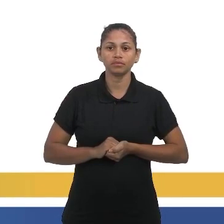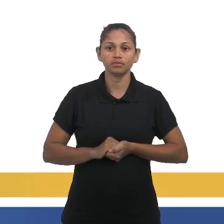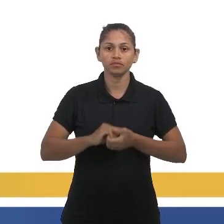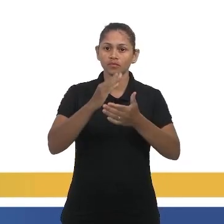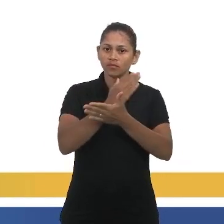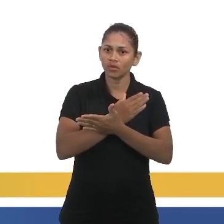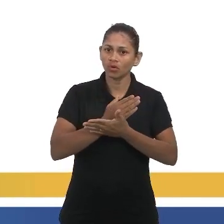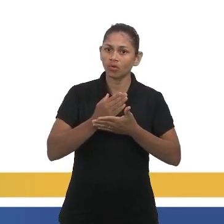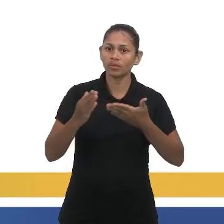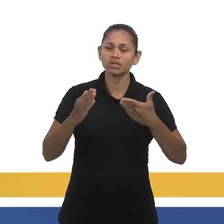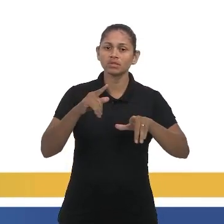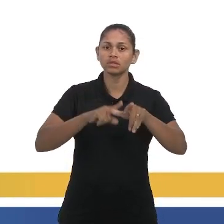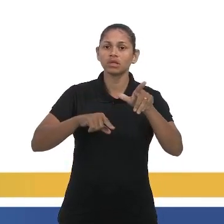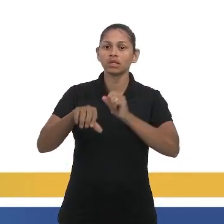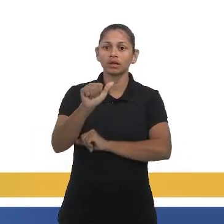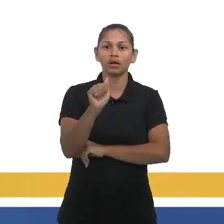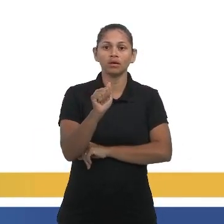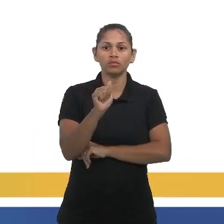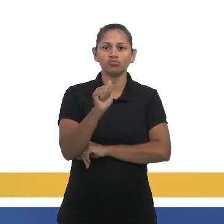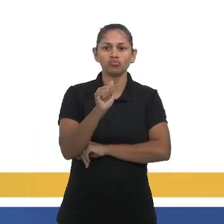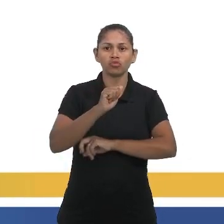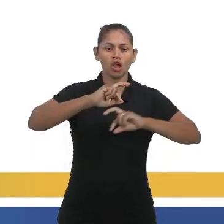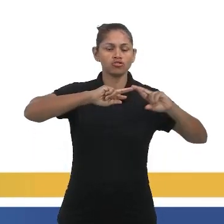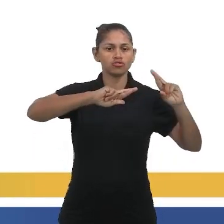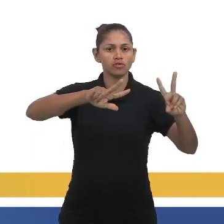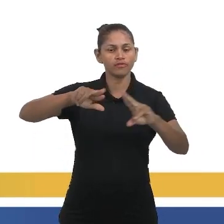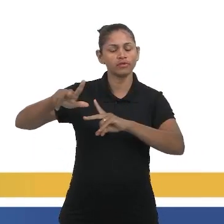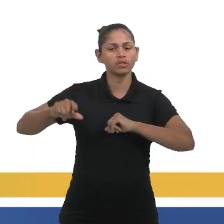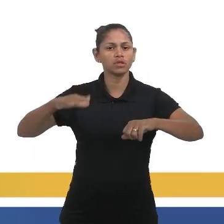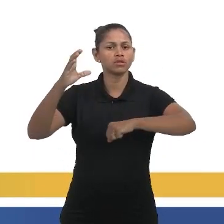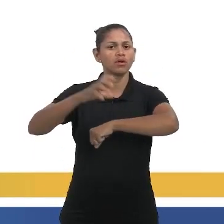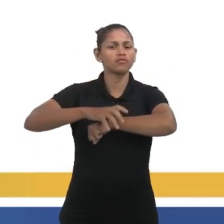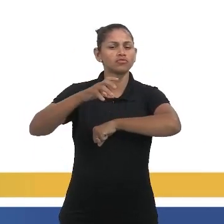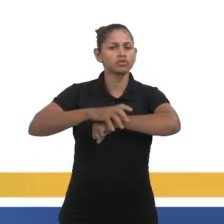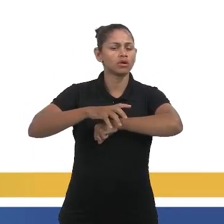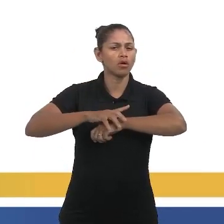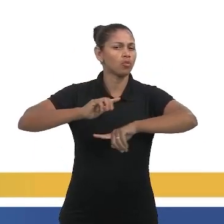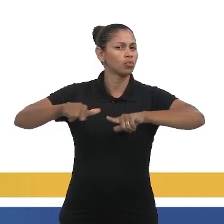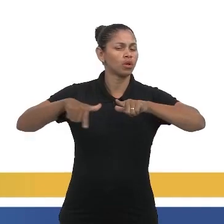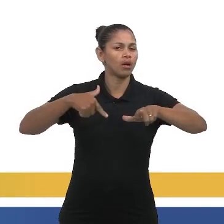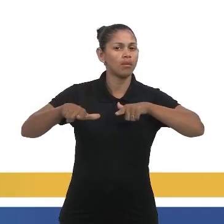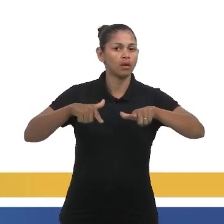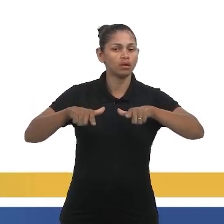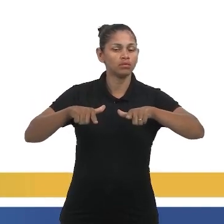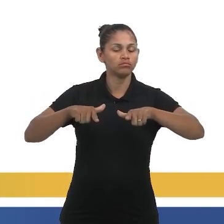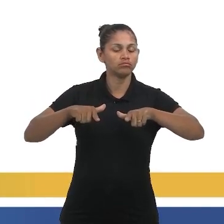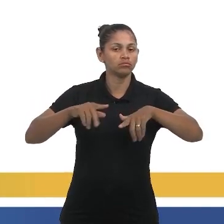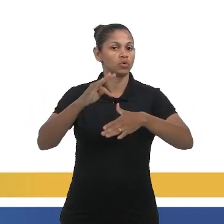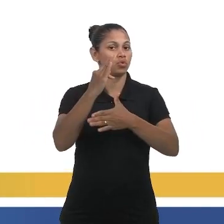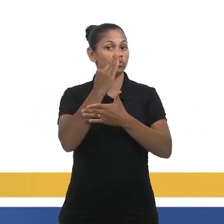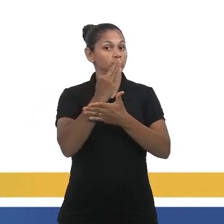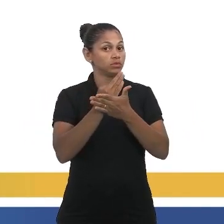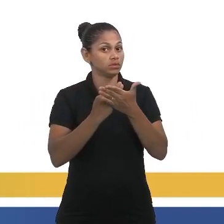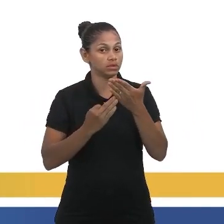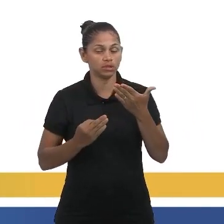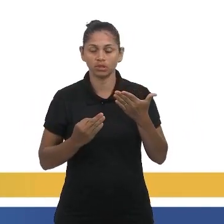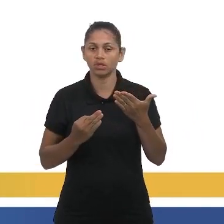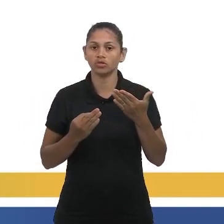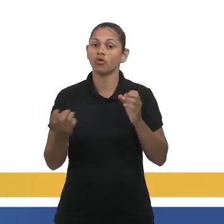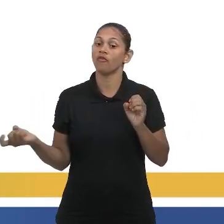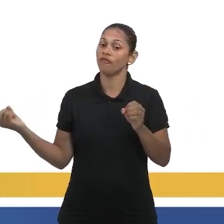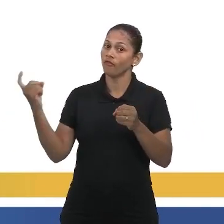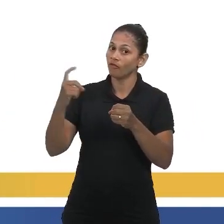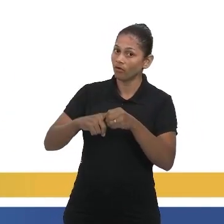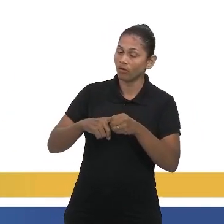Começando pela letra A, diversificação da função. O texto, em nenhum momento, se você notar, então volte lá no